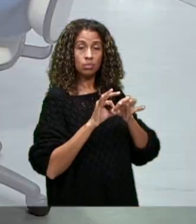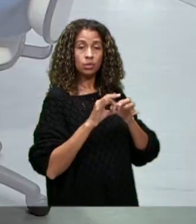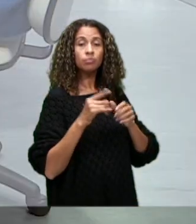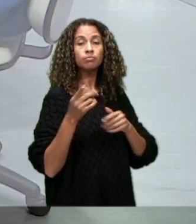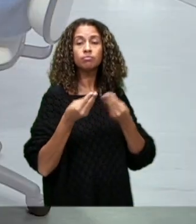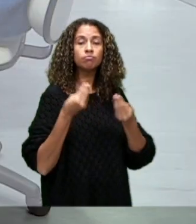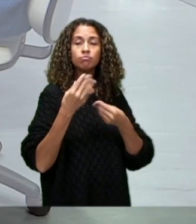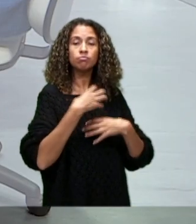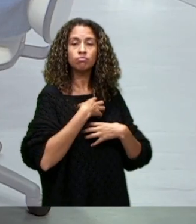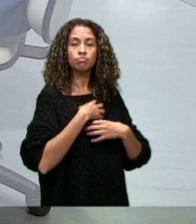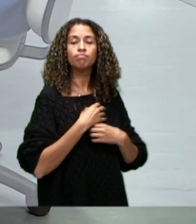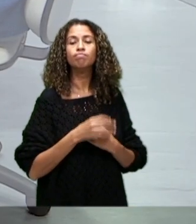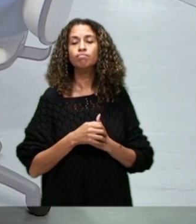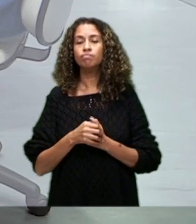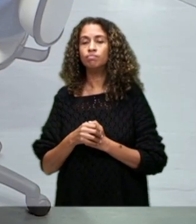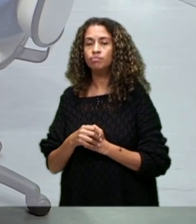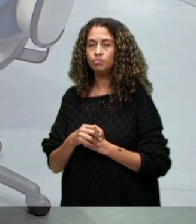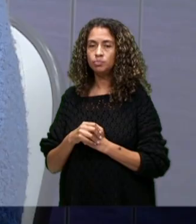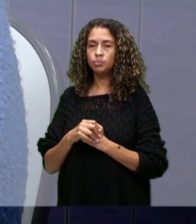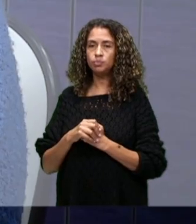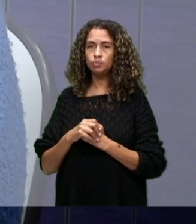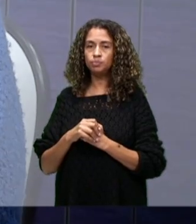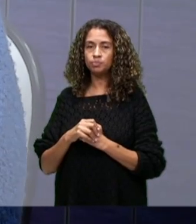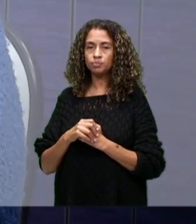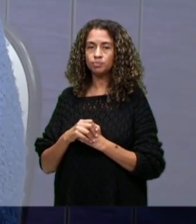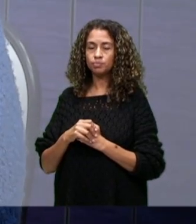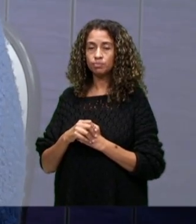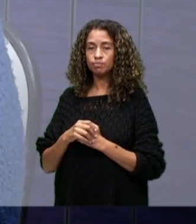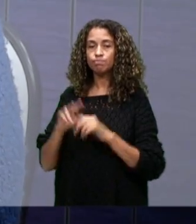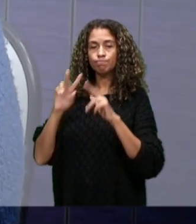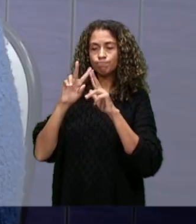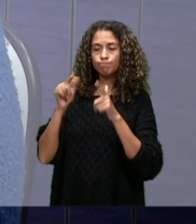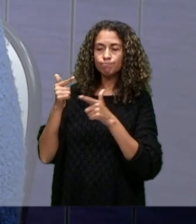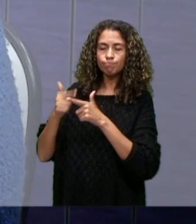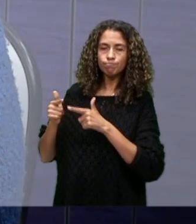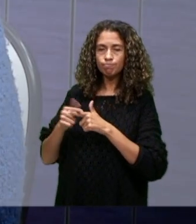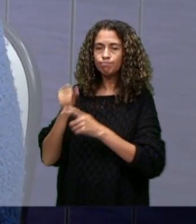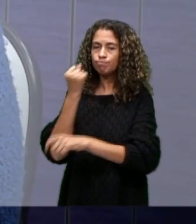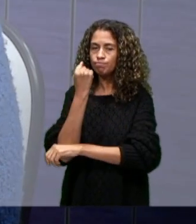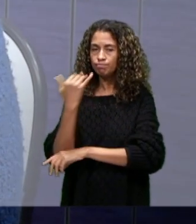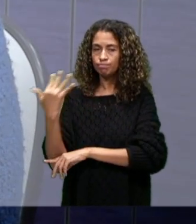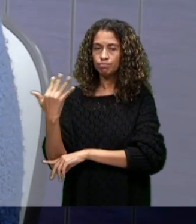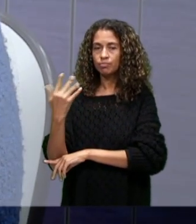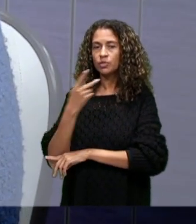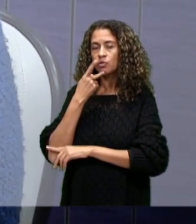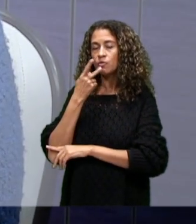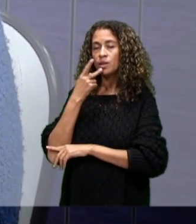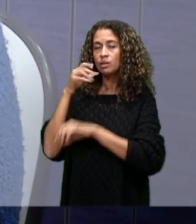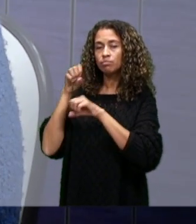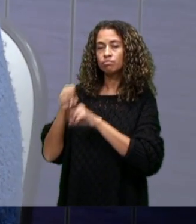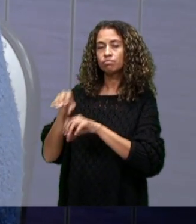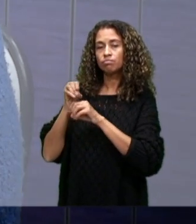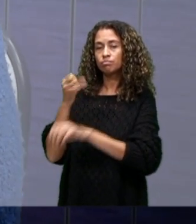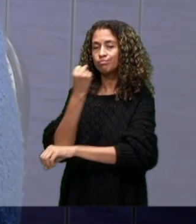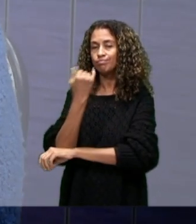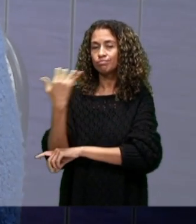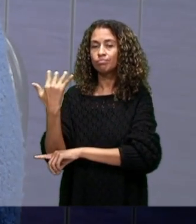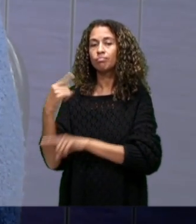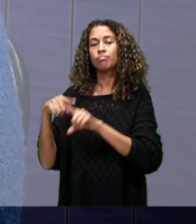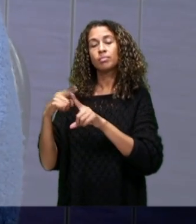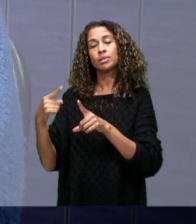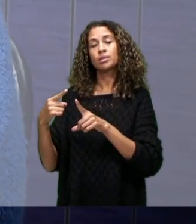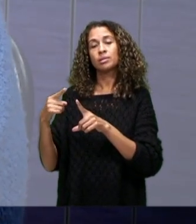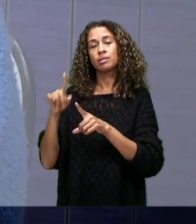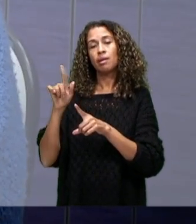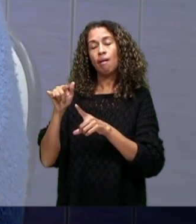isso para vocês? Então, quando a gente fala na questão ambiental, a gente fala educação ambiental, mas na verdade a questão